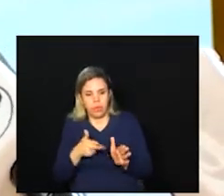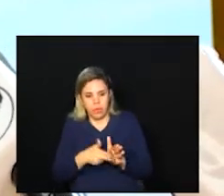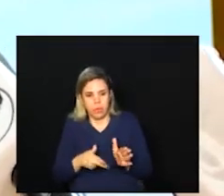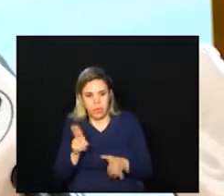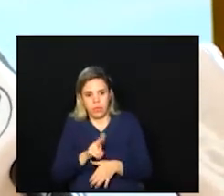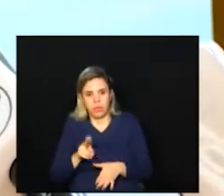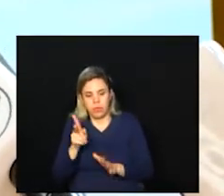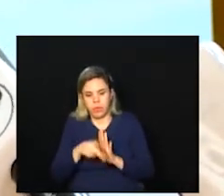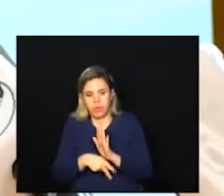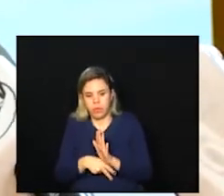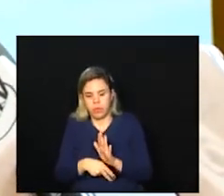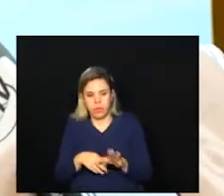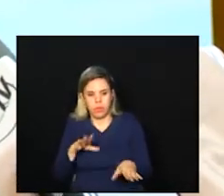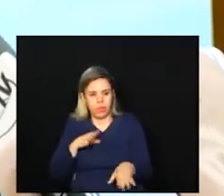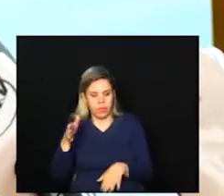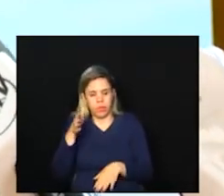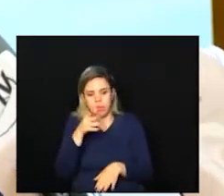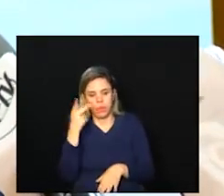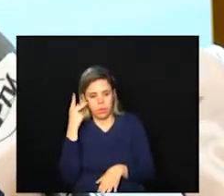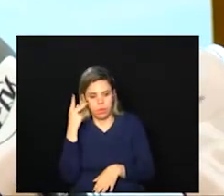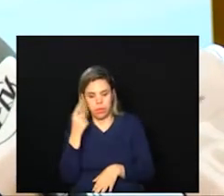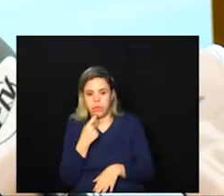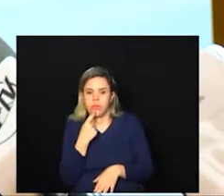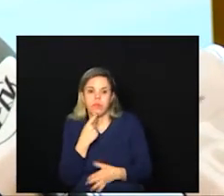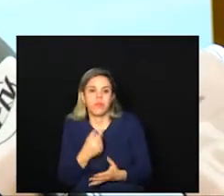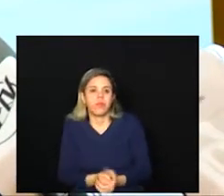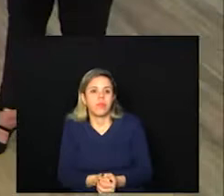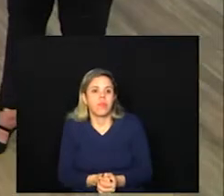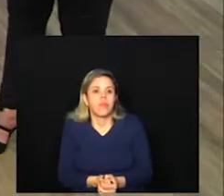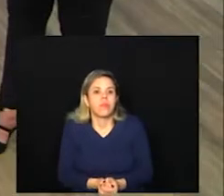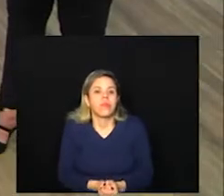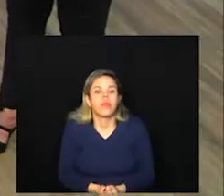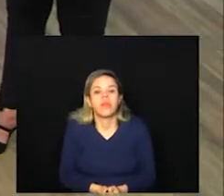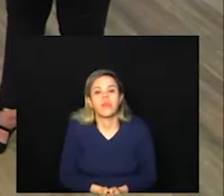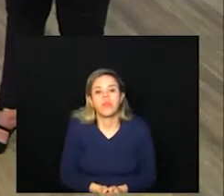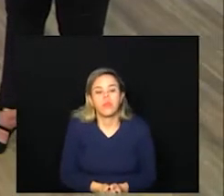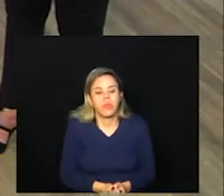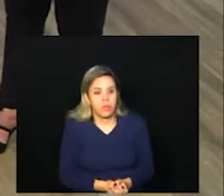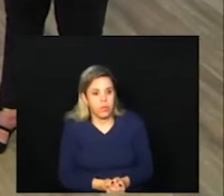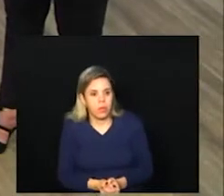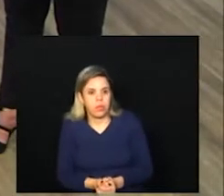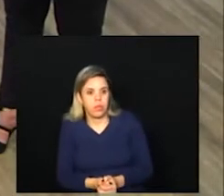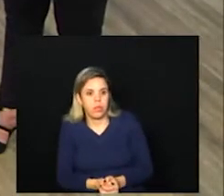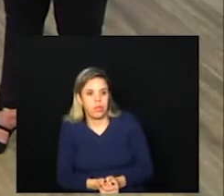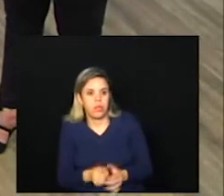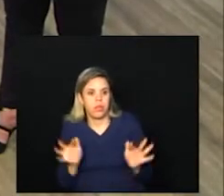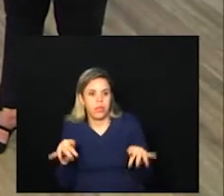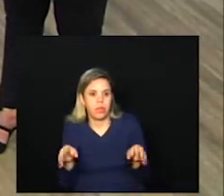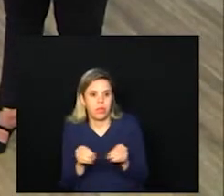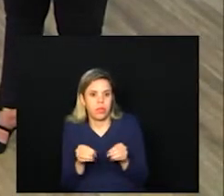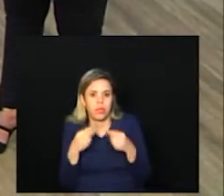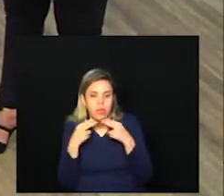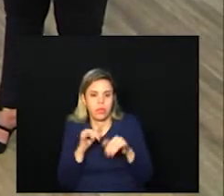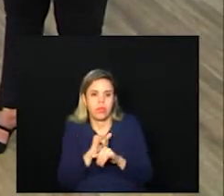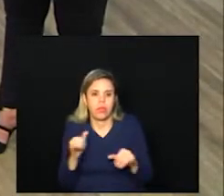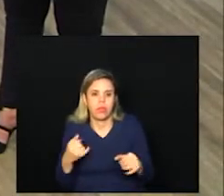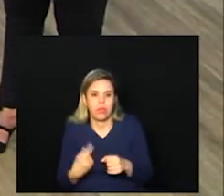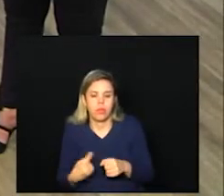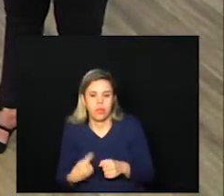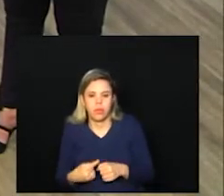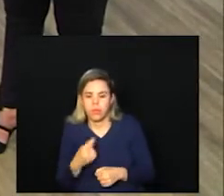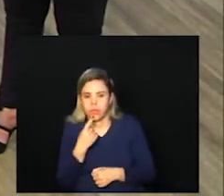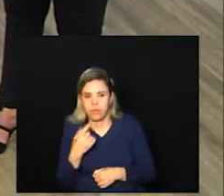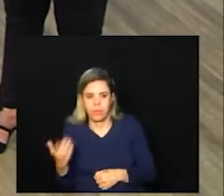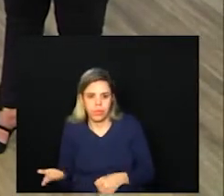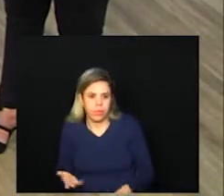esse grandioso projeto que é o trem Intercidades São Paulo-Campinas. E para nós encerrarmos as notícias da metrópole